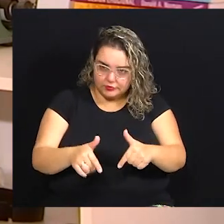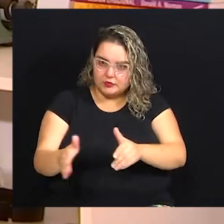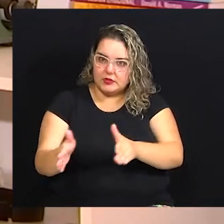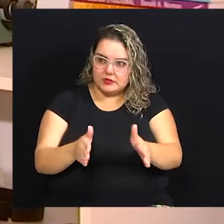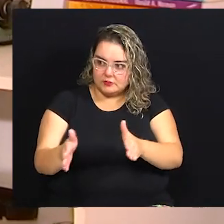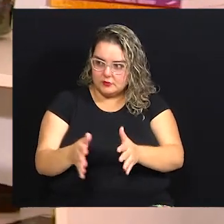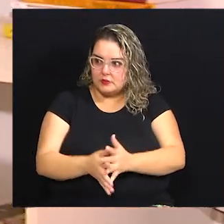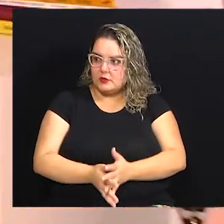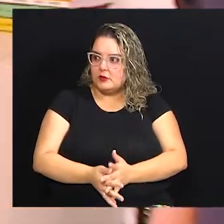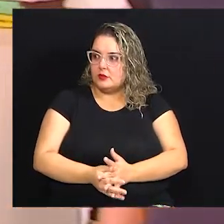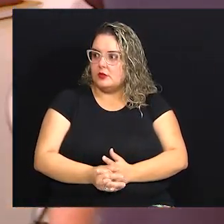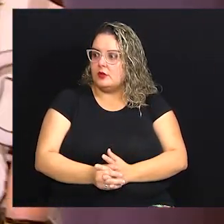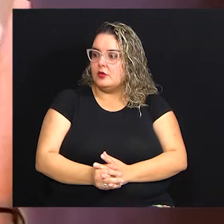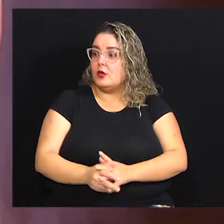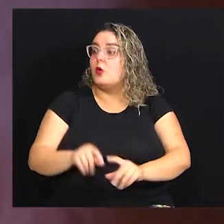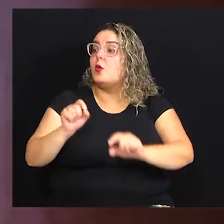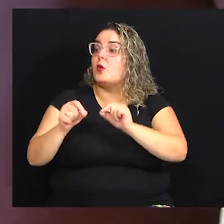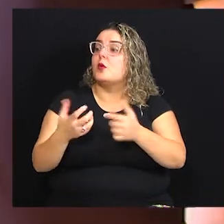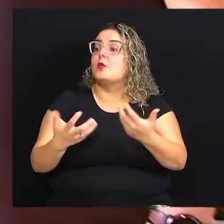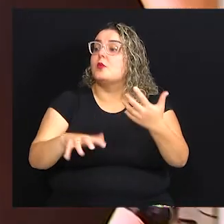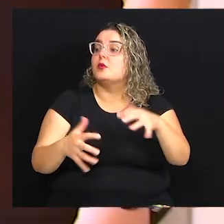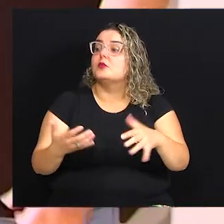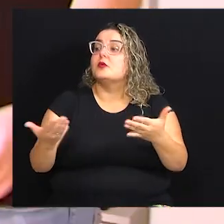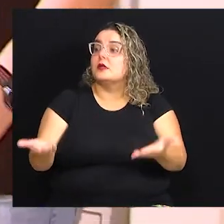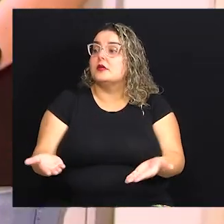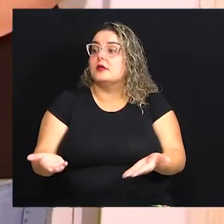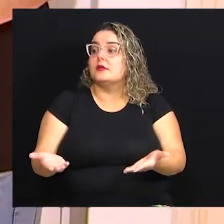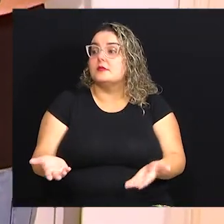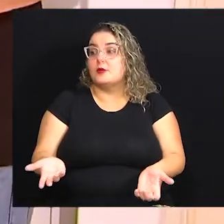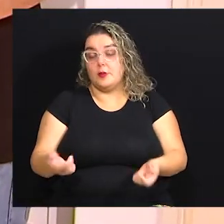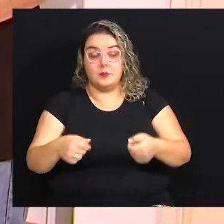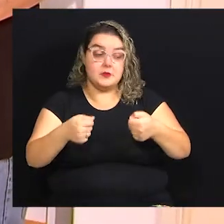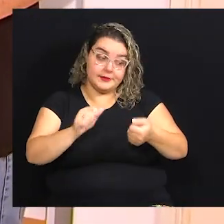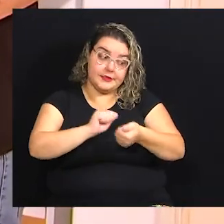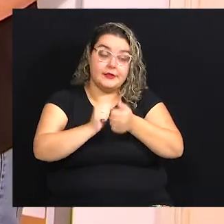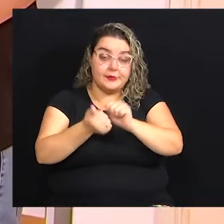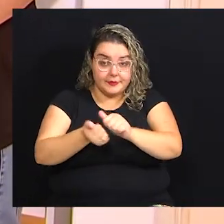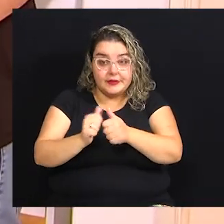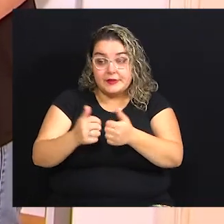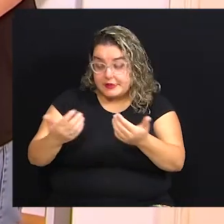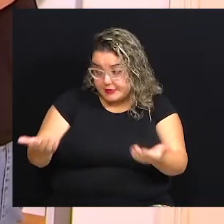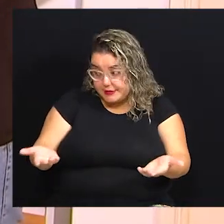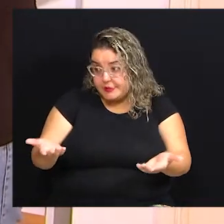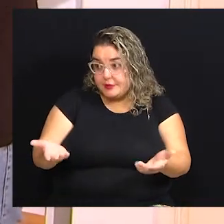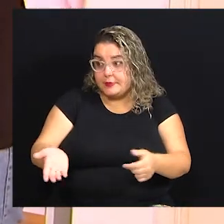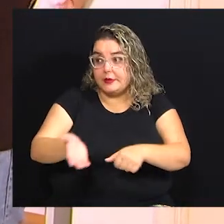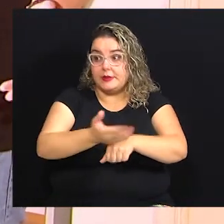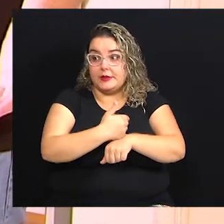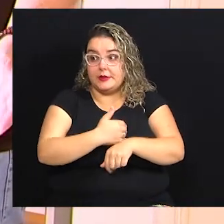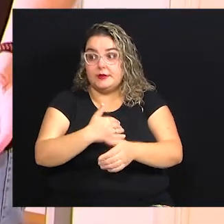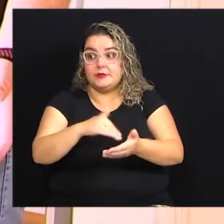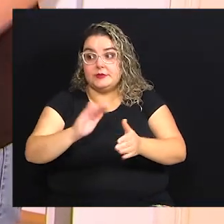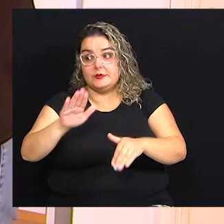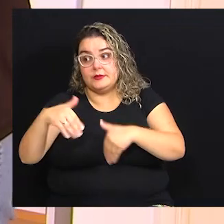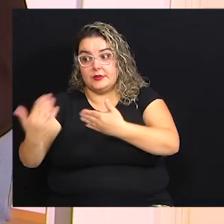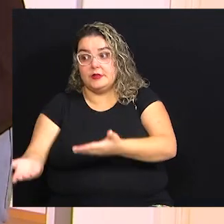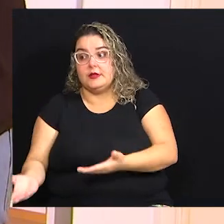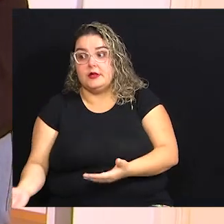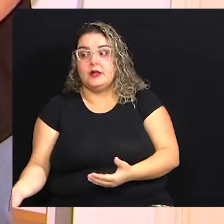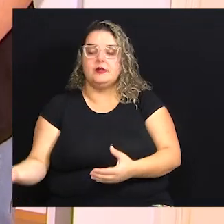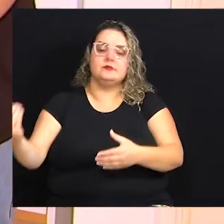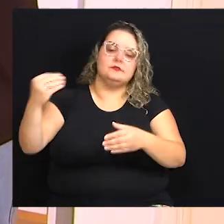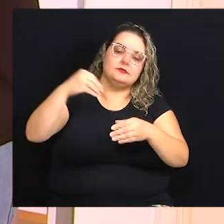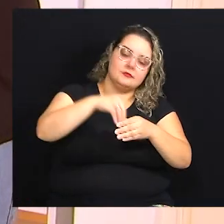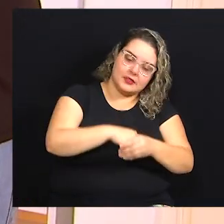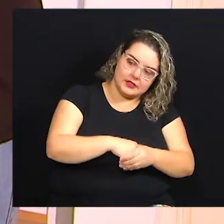nessa situação. O que você montou aqui, William? Bom, eu precisei fazer umas adaptações, né? Antes o escritório estava lá de fora, tive que trazer para